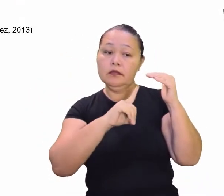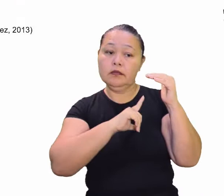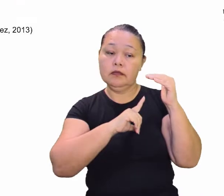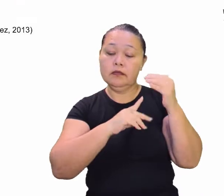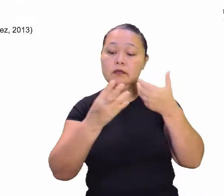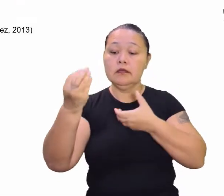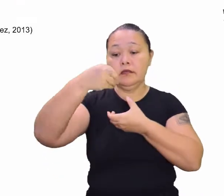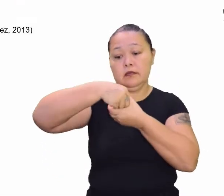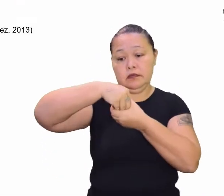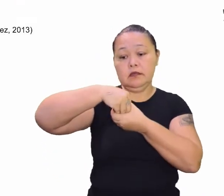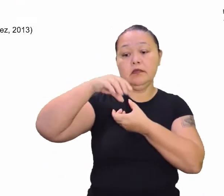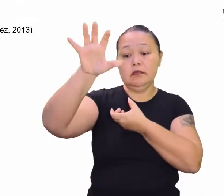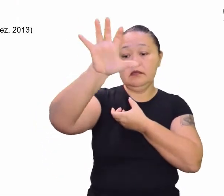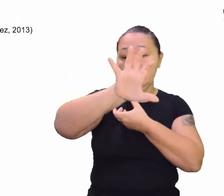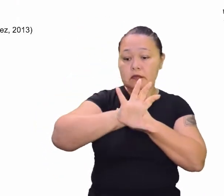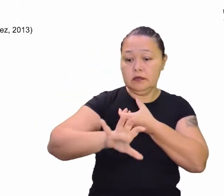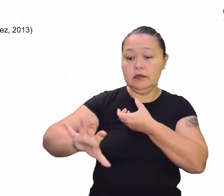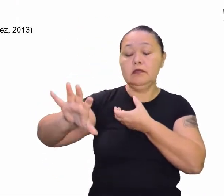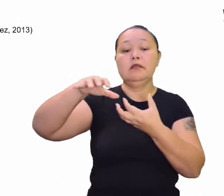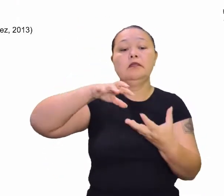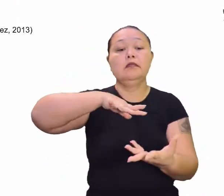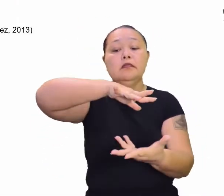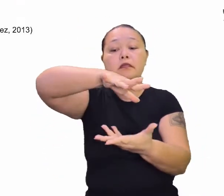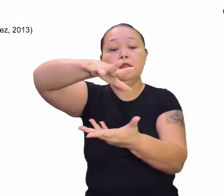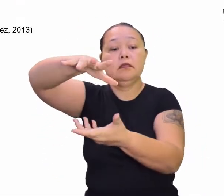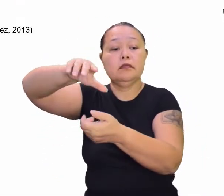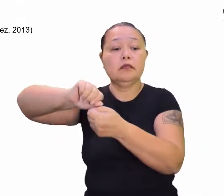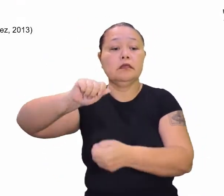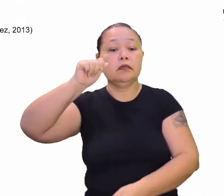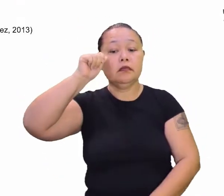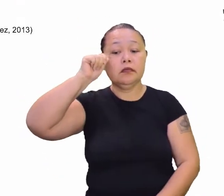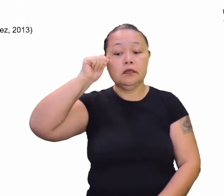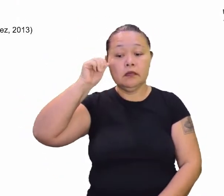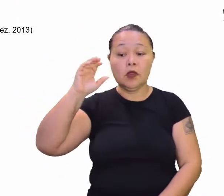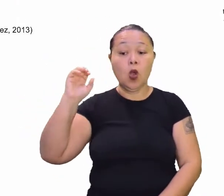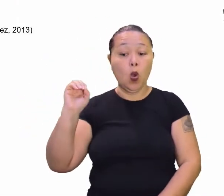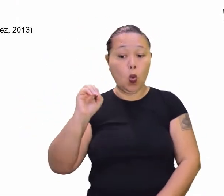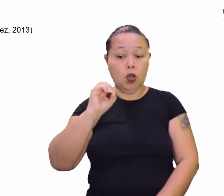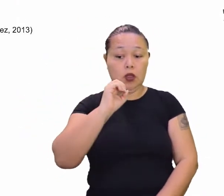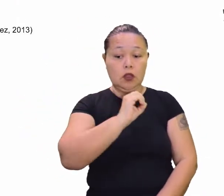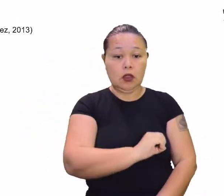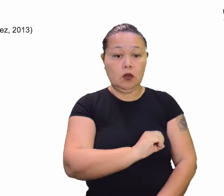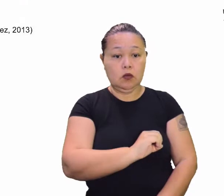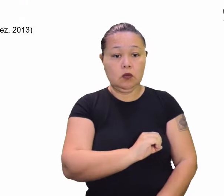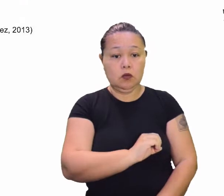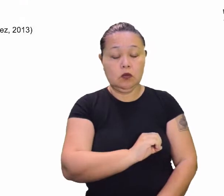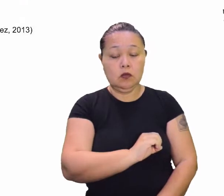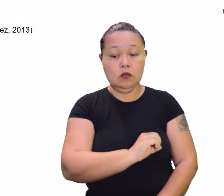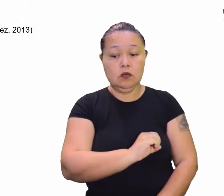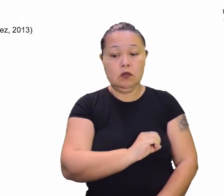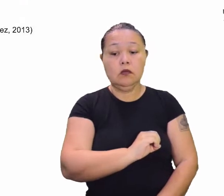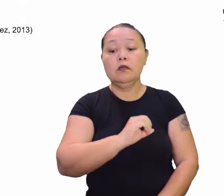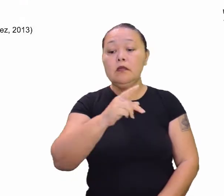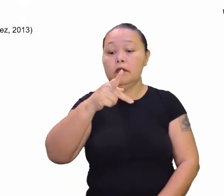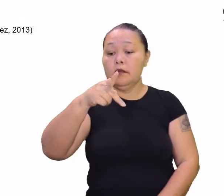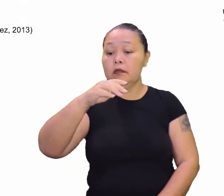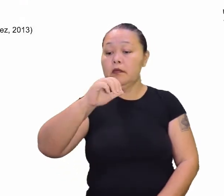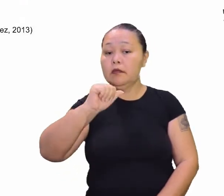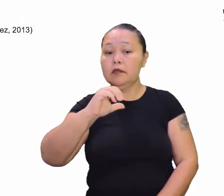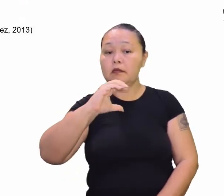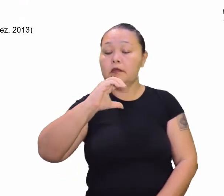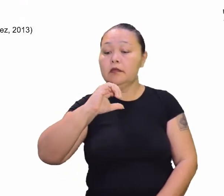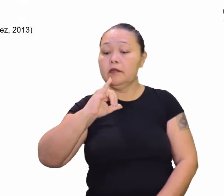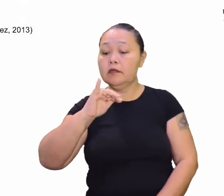presentes em várias partes do mundo. Temos aí, na Ásia Oriental e do